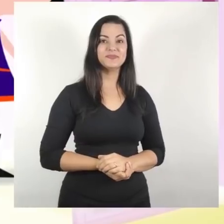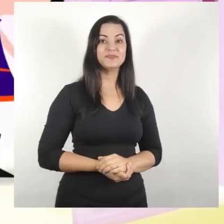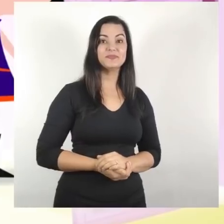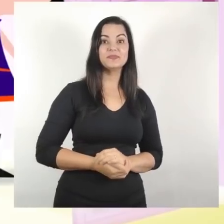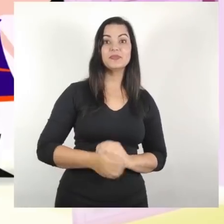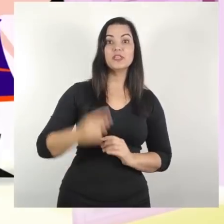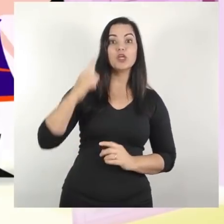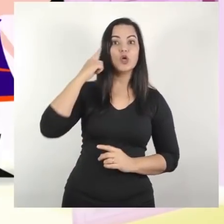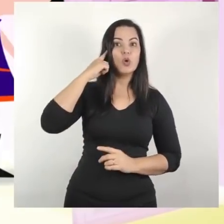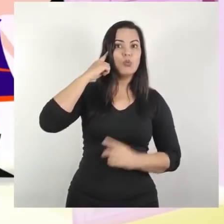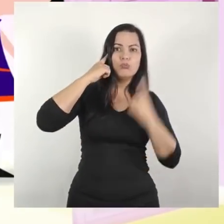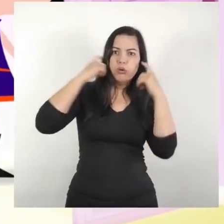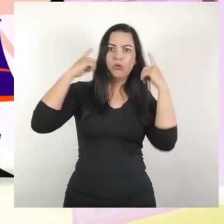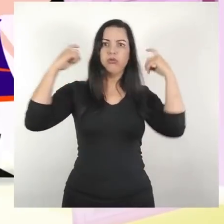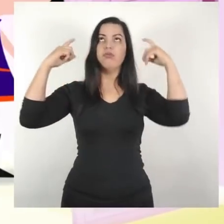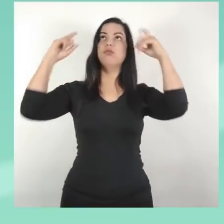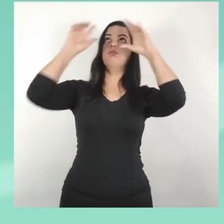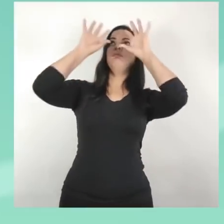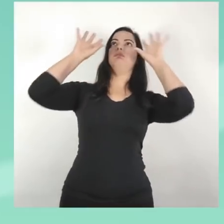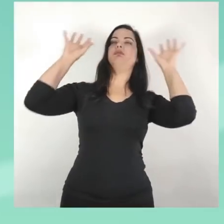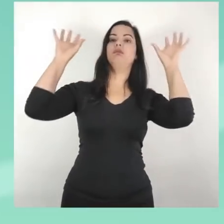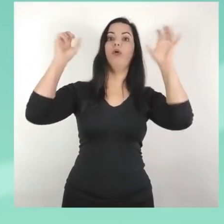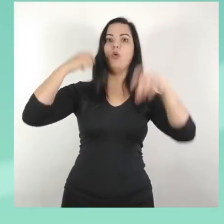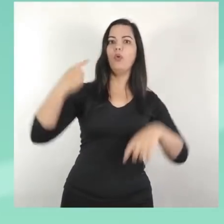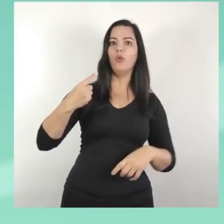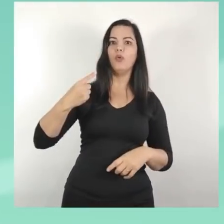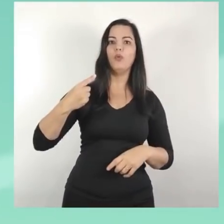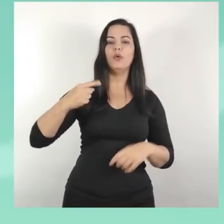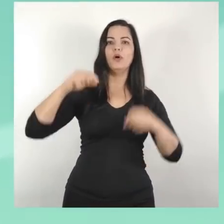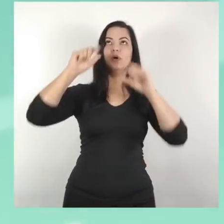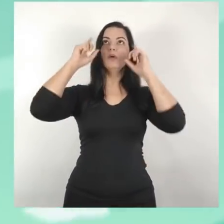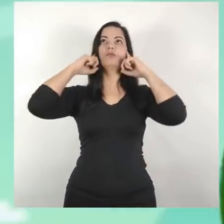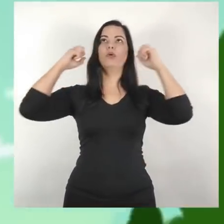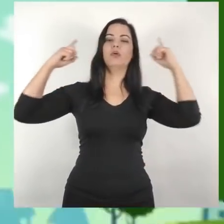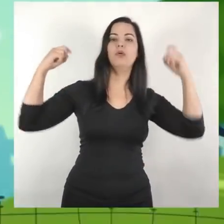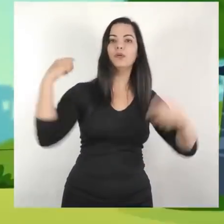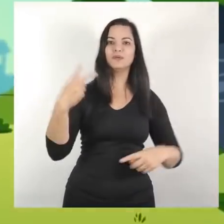Um trovão, dois trovões, três.